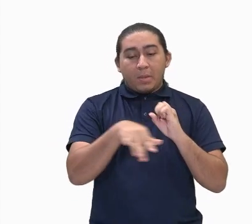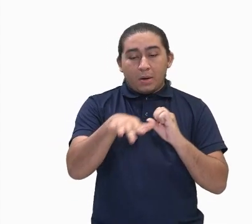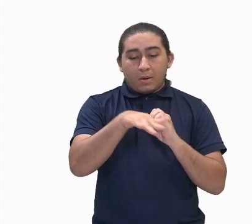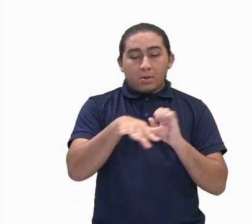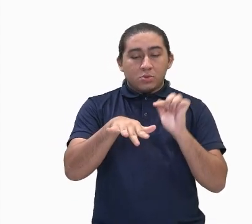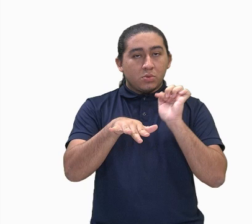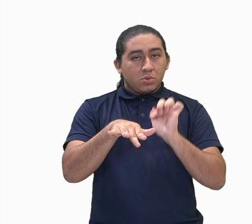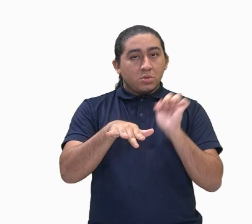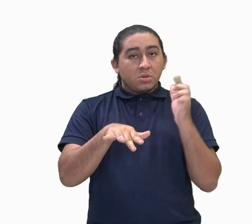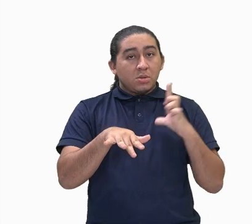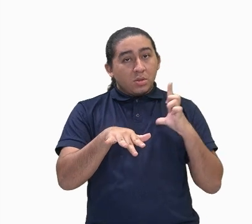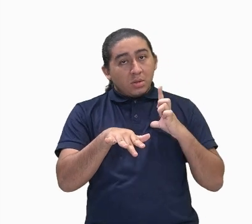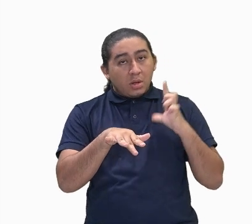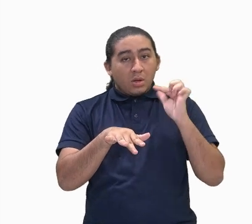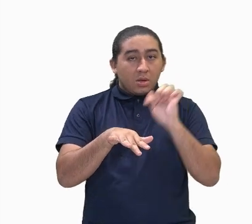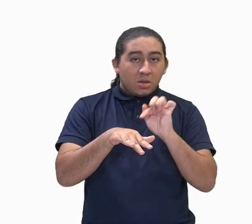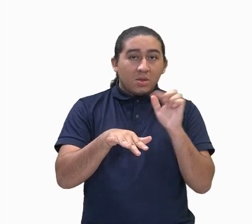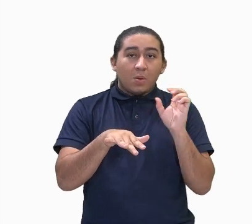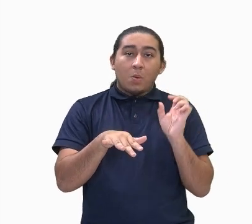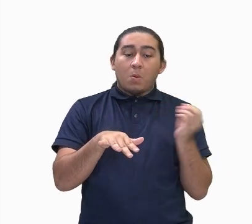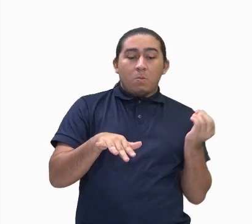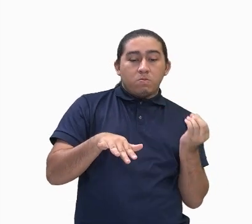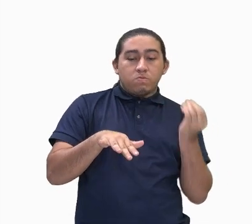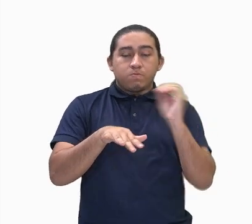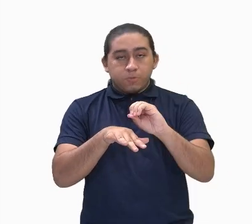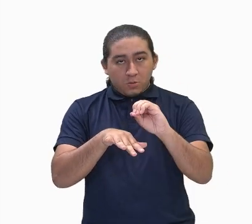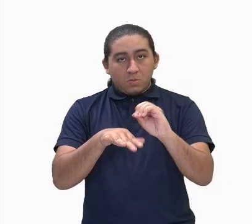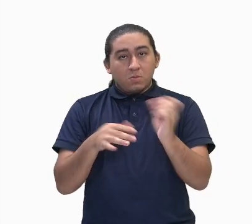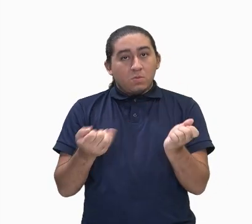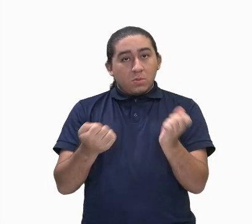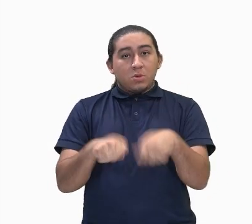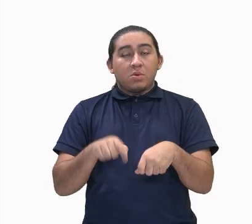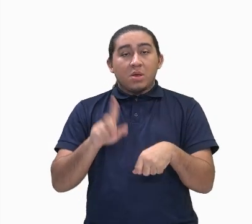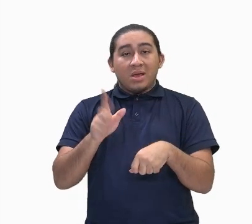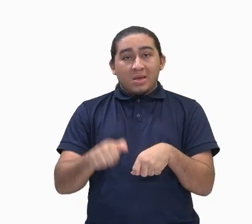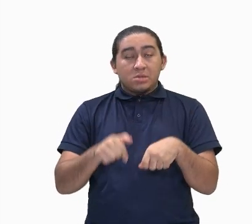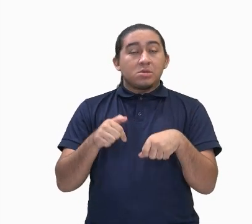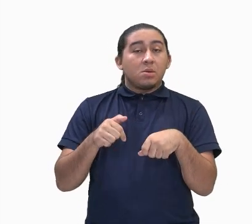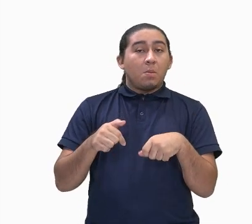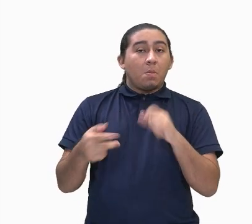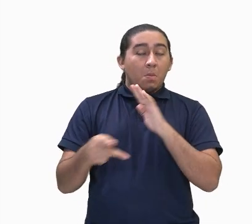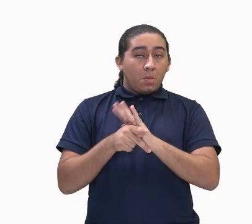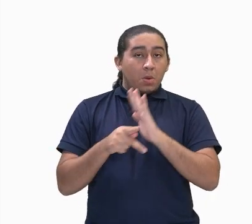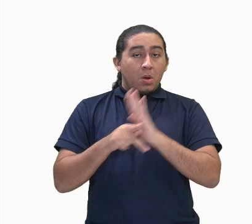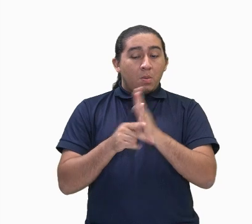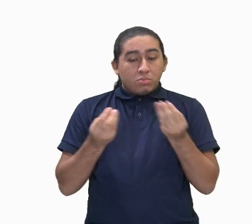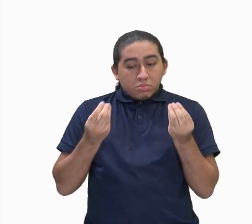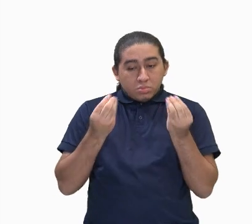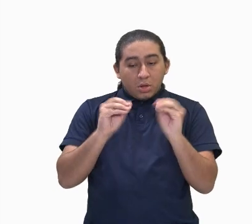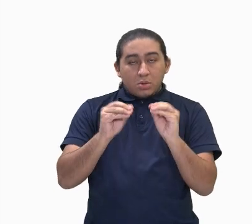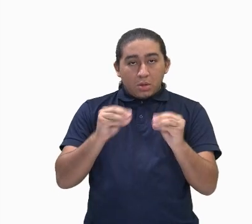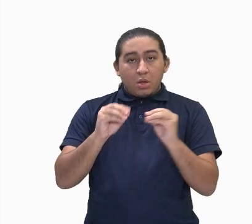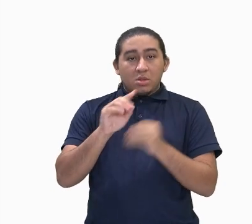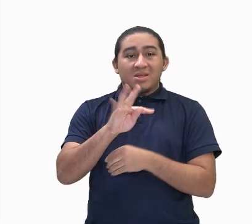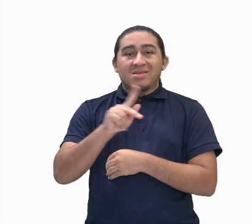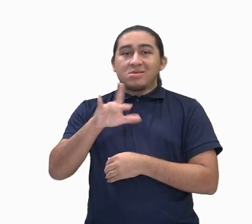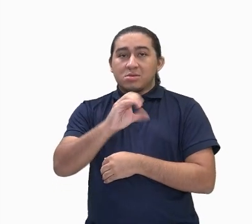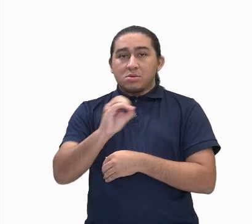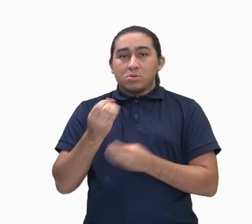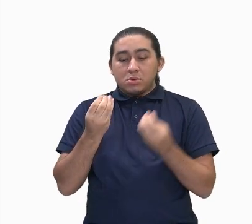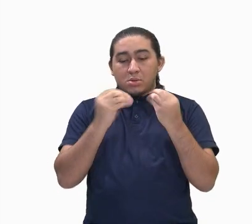ali algum espaço, ficou sobrando, né? E esse tecido ele vai preencher esse espaço, tá bom? E